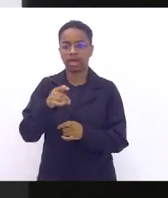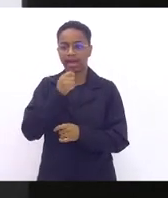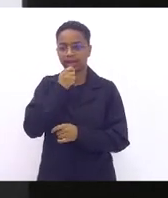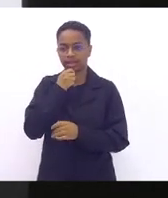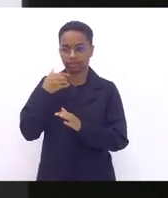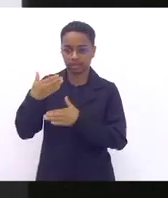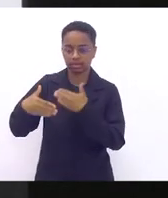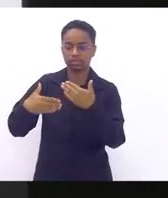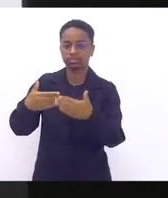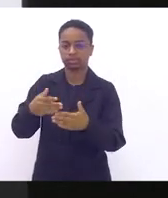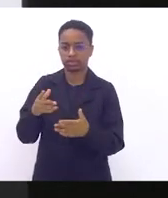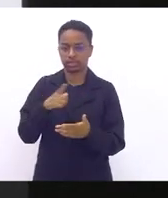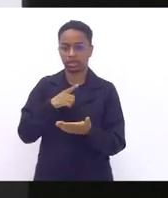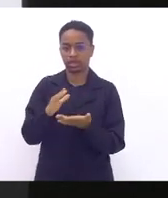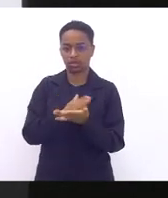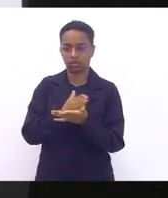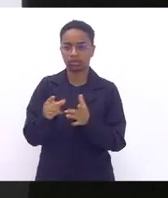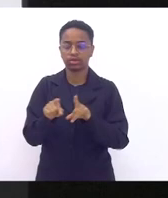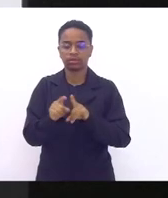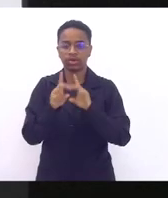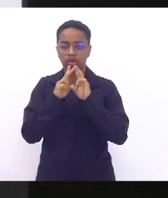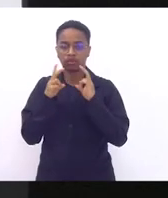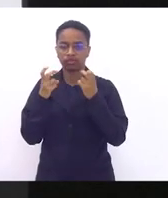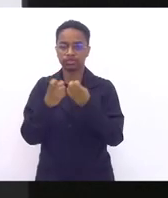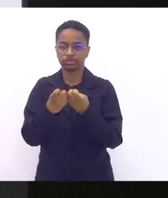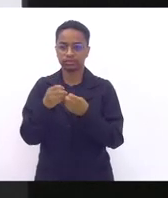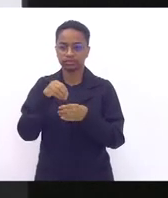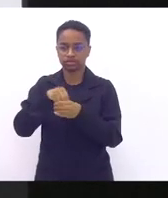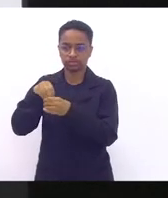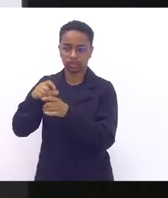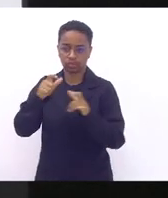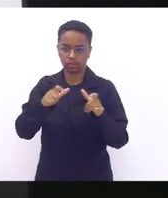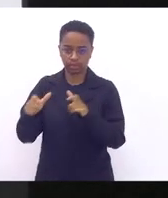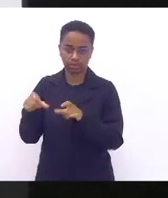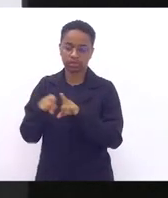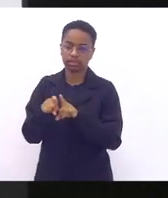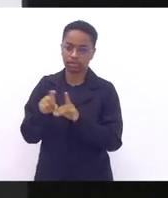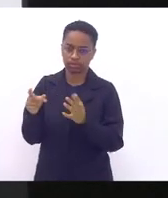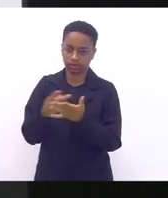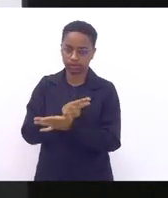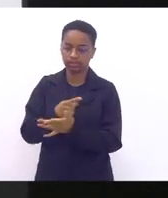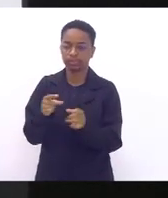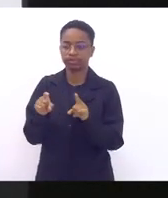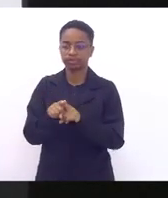andamento, tem algumas, oficinas locais de planejamento foi realizada,